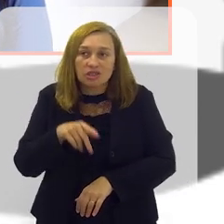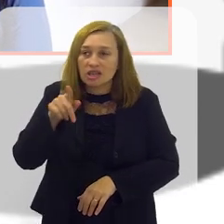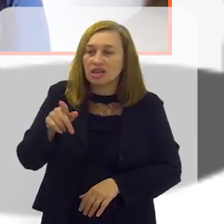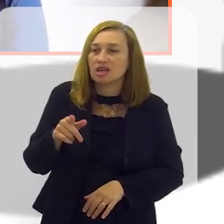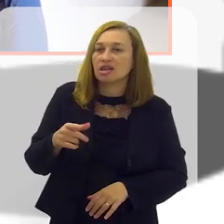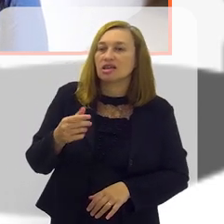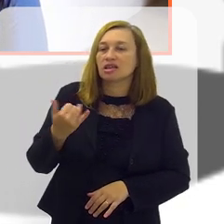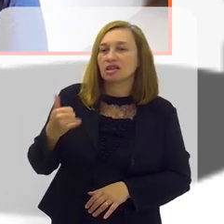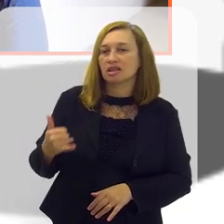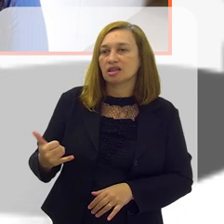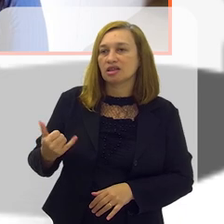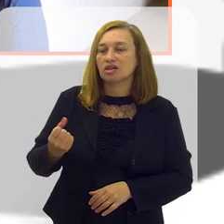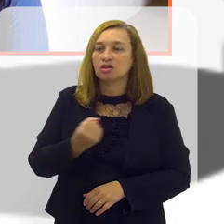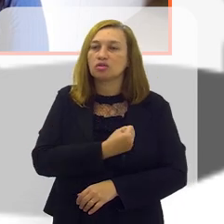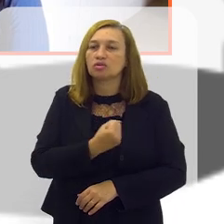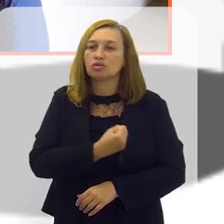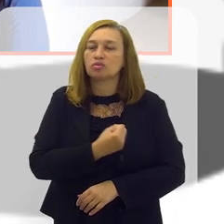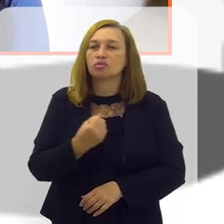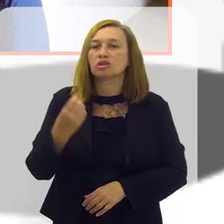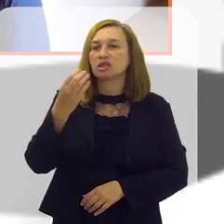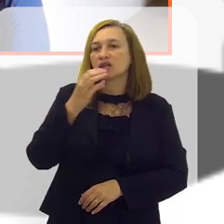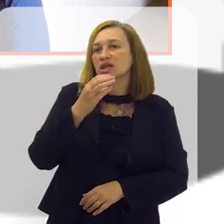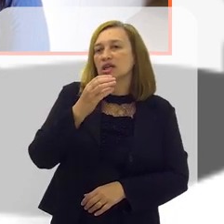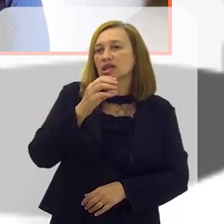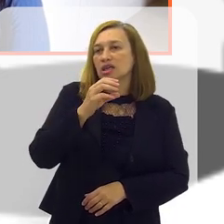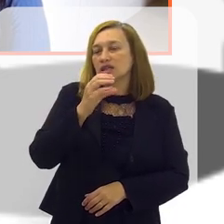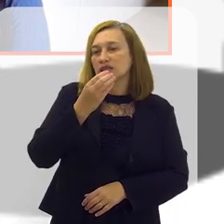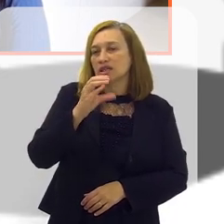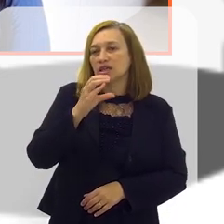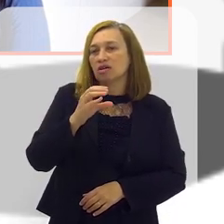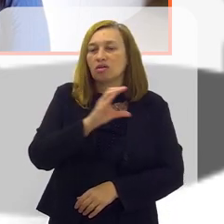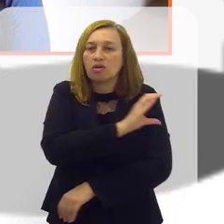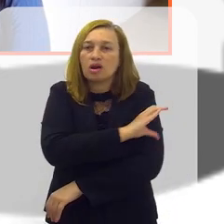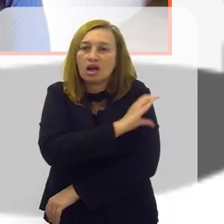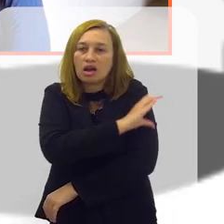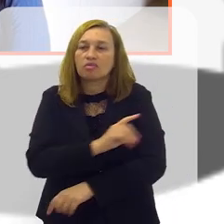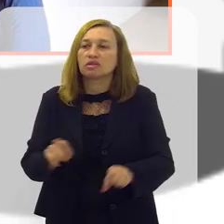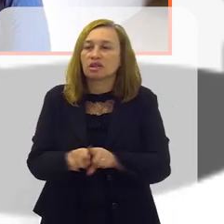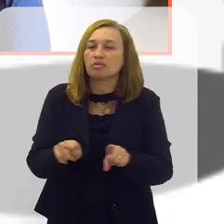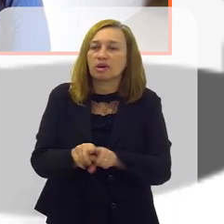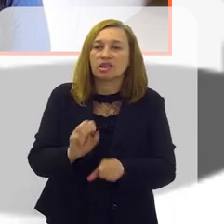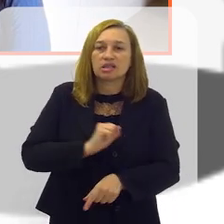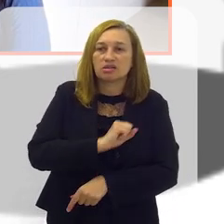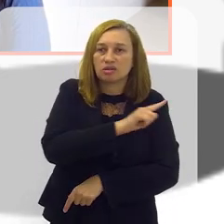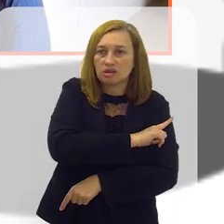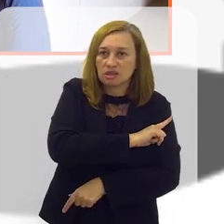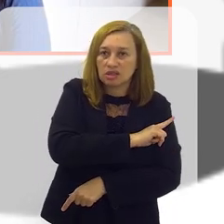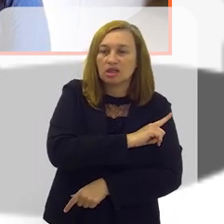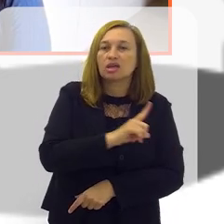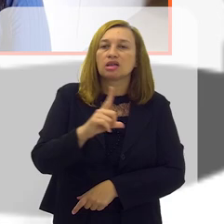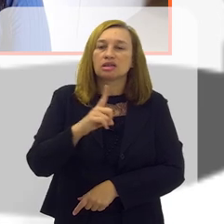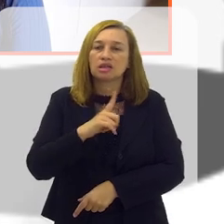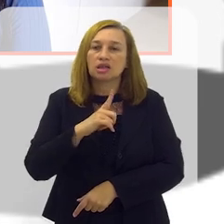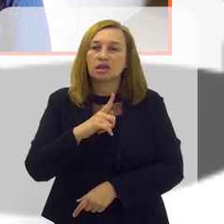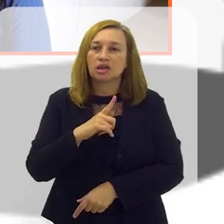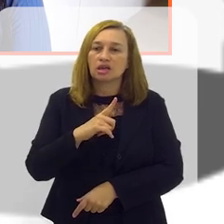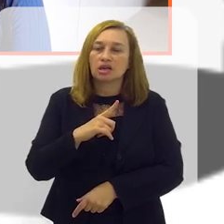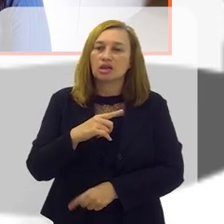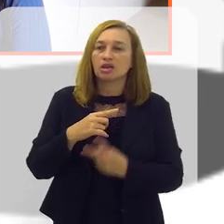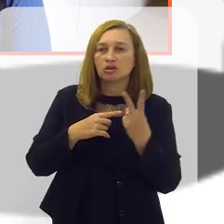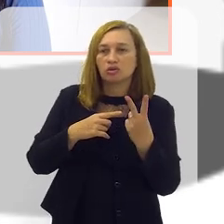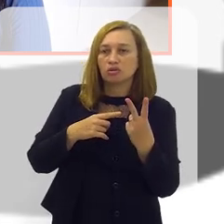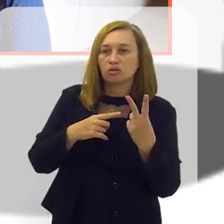Vocês têm telefone para Niterói, Campos e também tem um plantão em São Gonçalo, além de ter